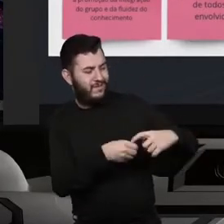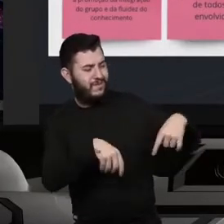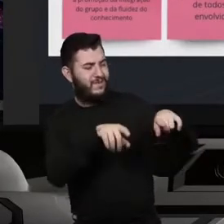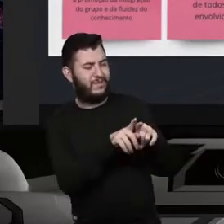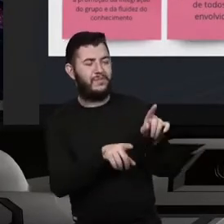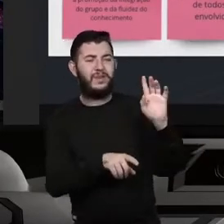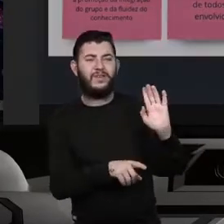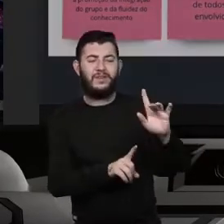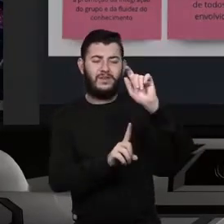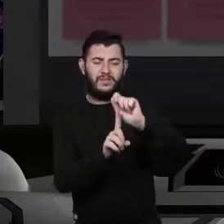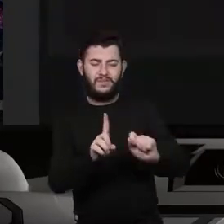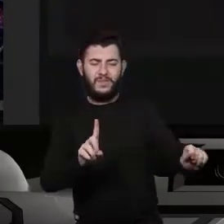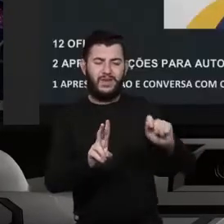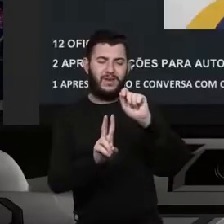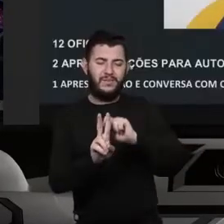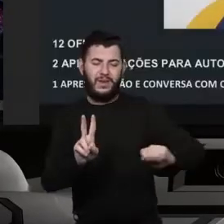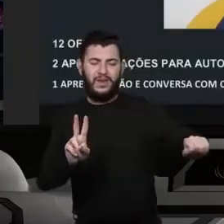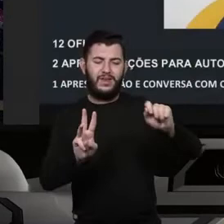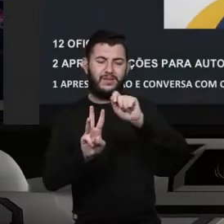esses resultados